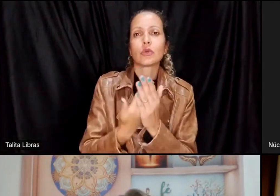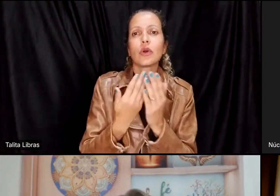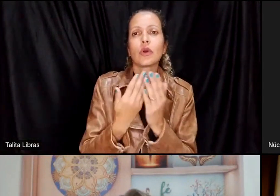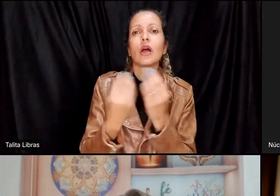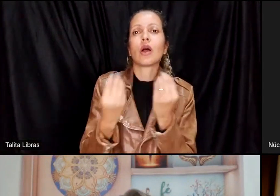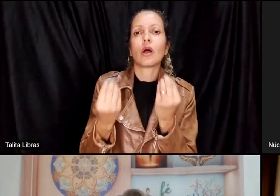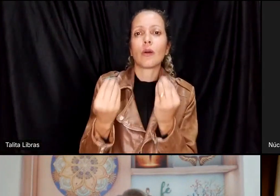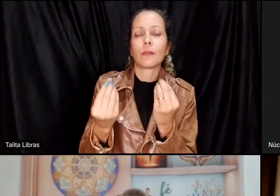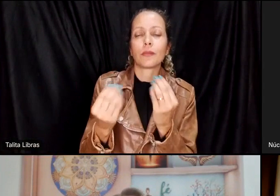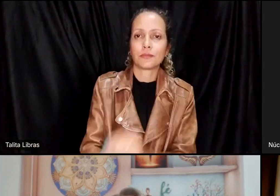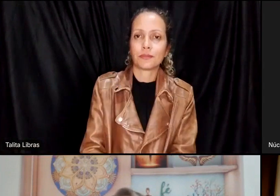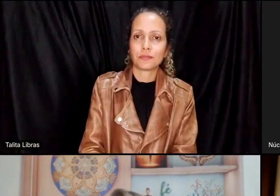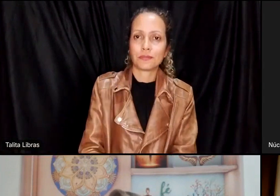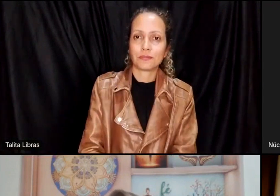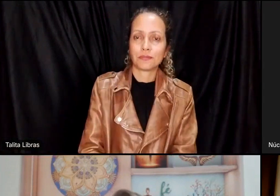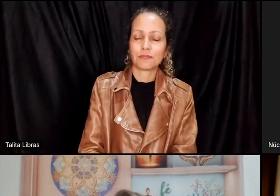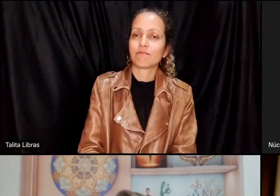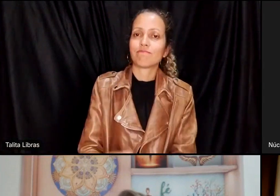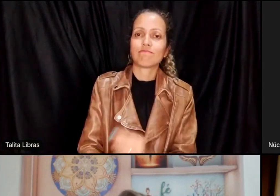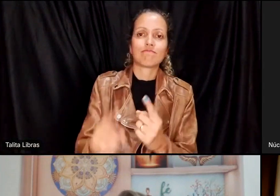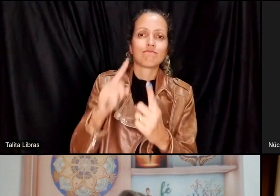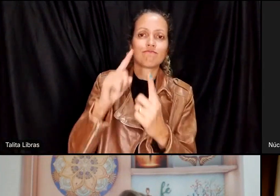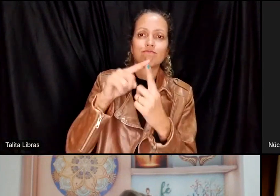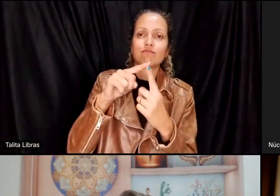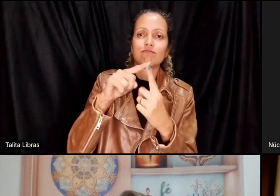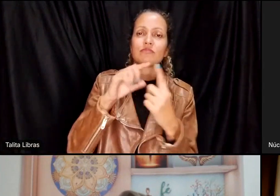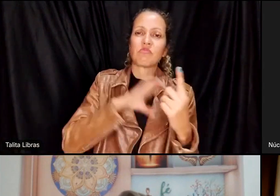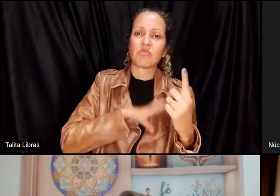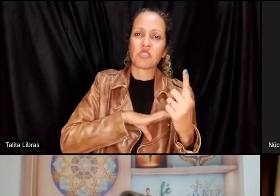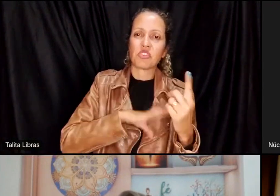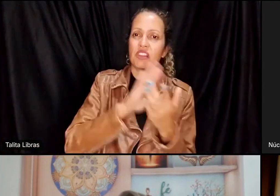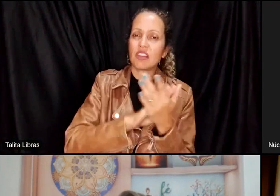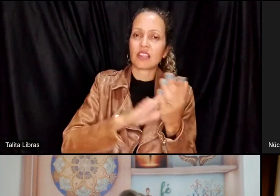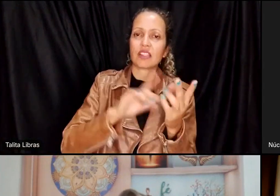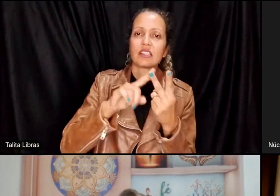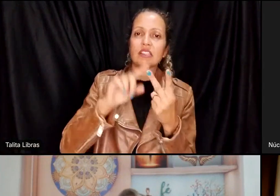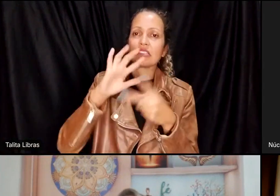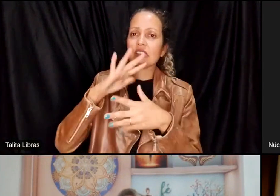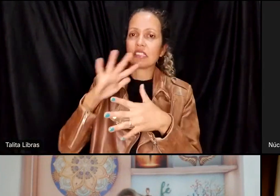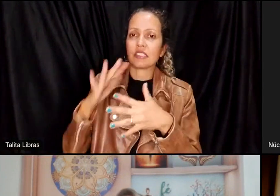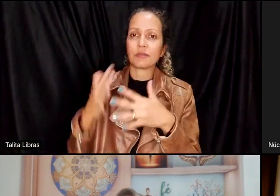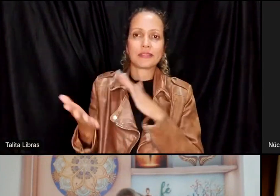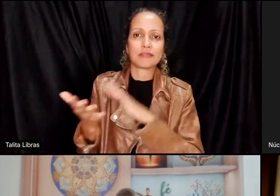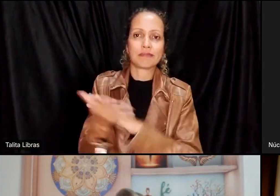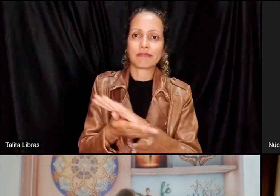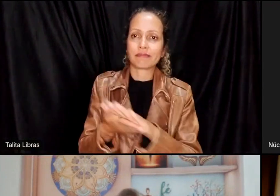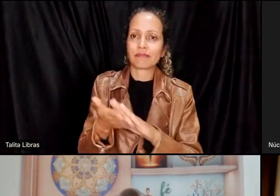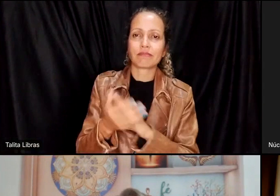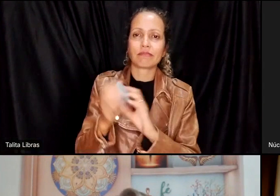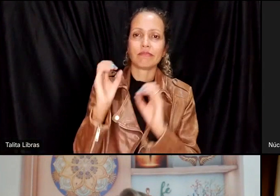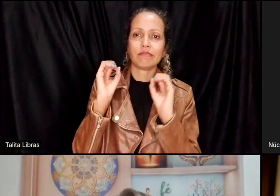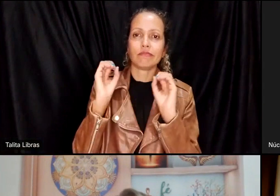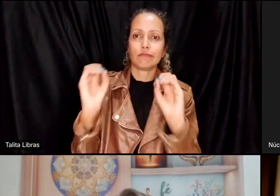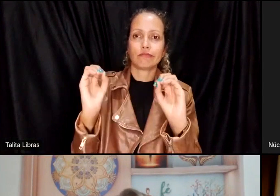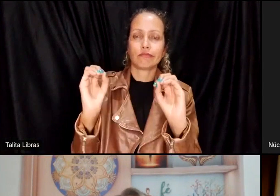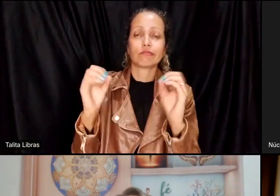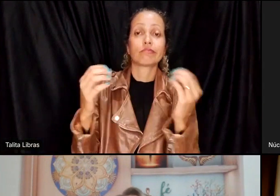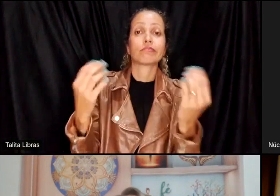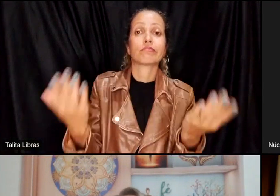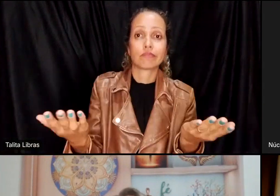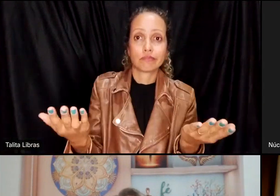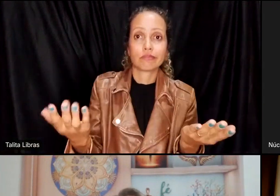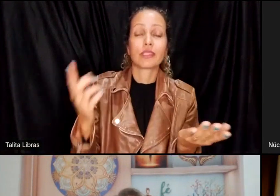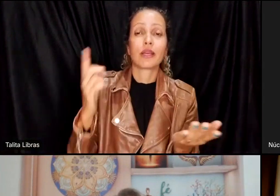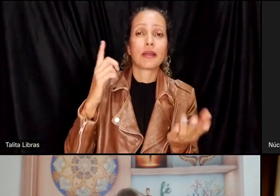portuguesa e nem a Libras. E aí, tem todo um trabalho que a escola tem que fazer